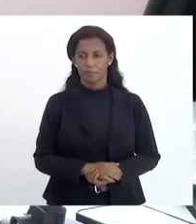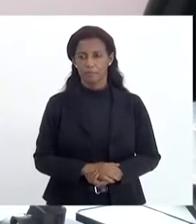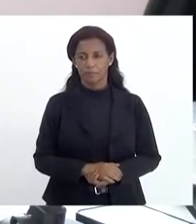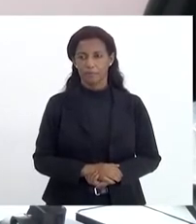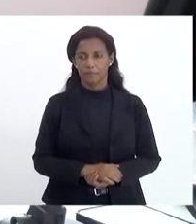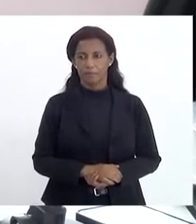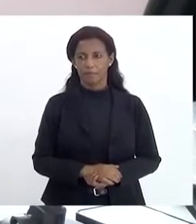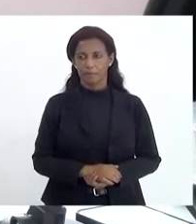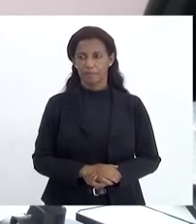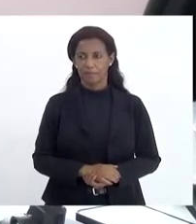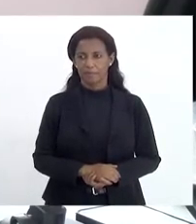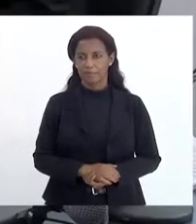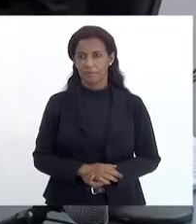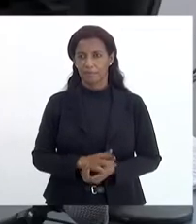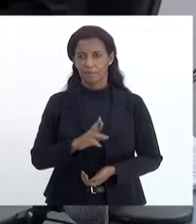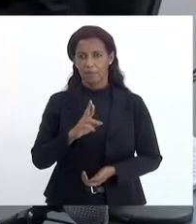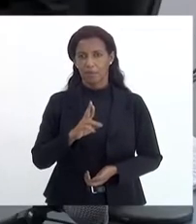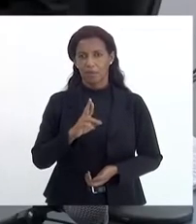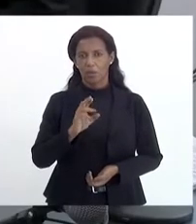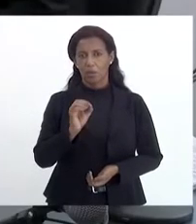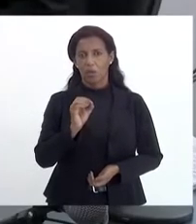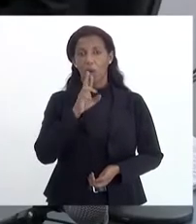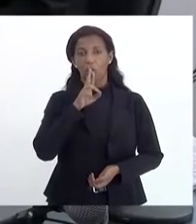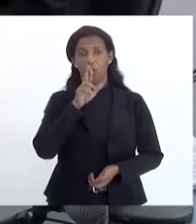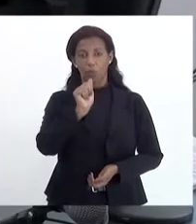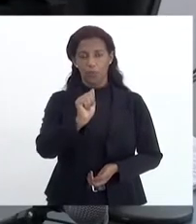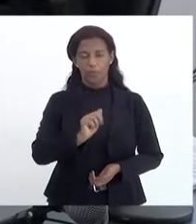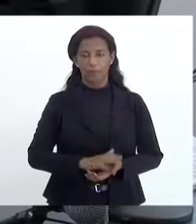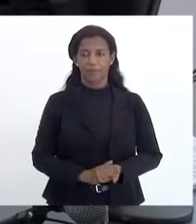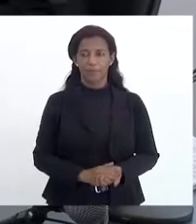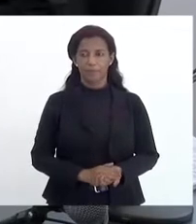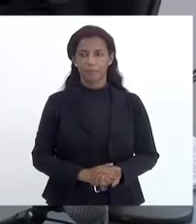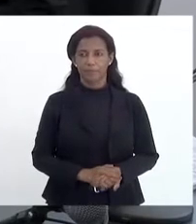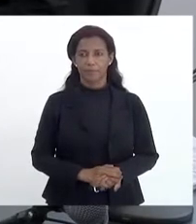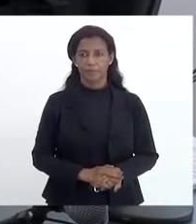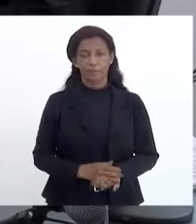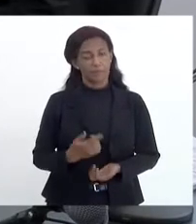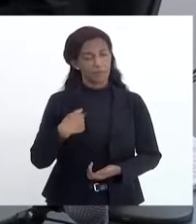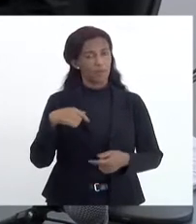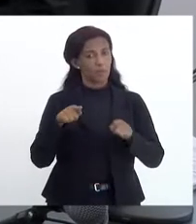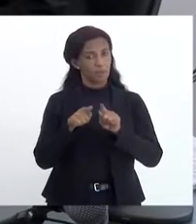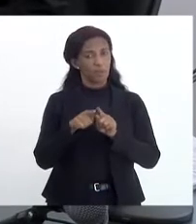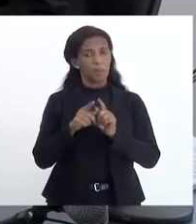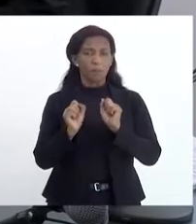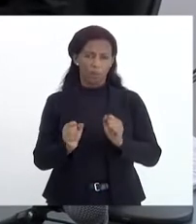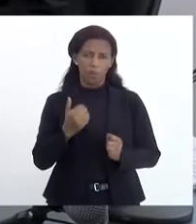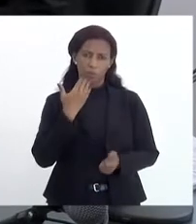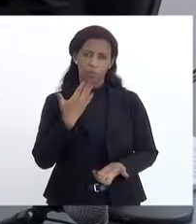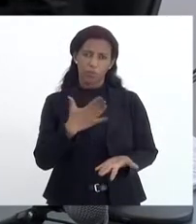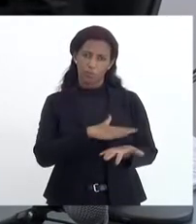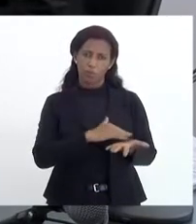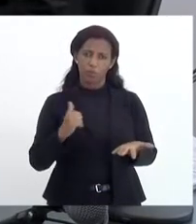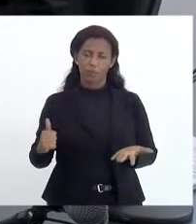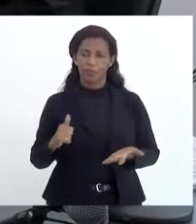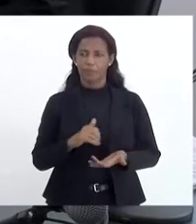autores que tem uma pilha? É o Rodrigo Amorim está pedindo. E eu, de qualquer maneira, eu também posso pedir.